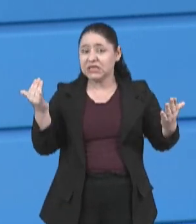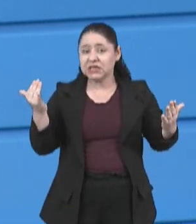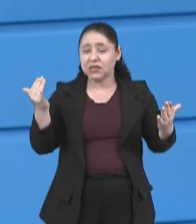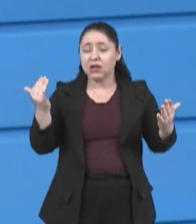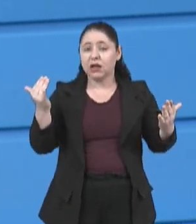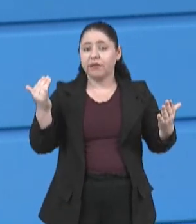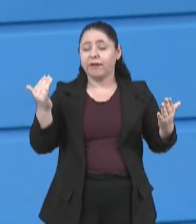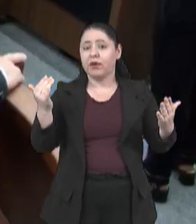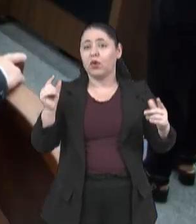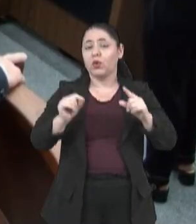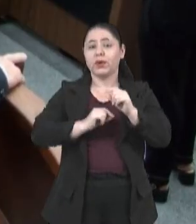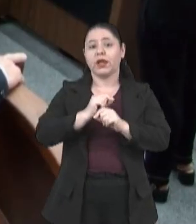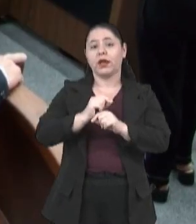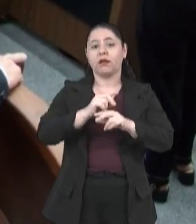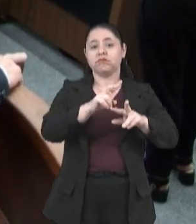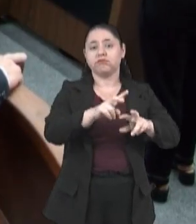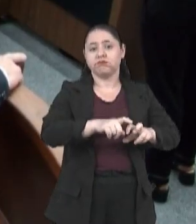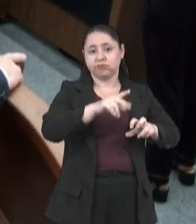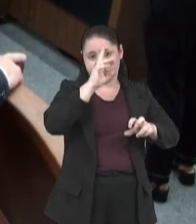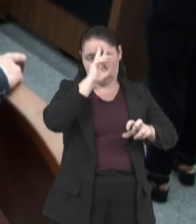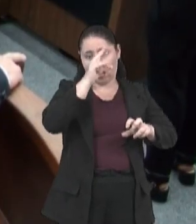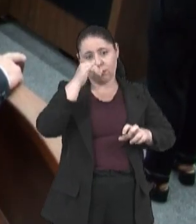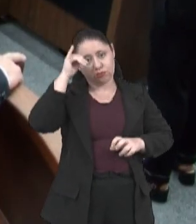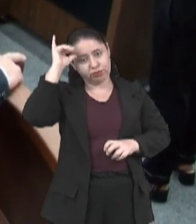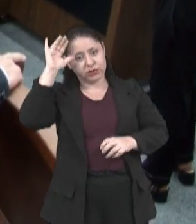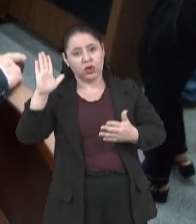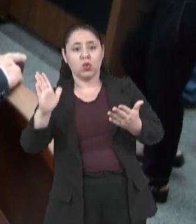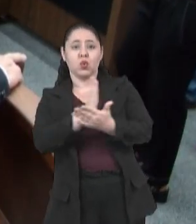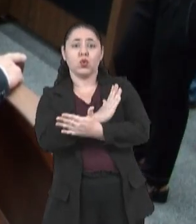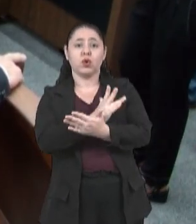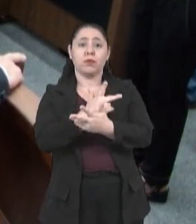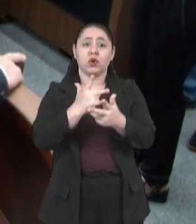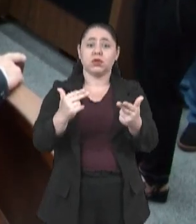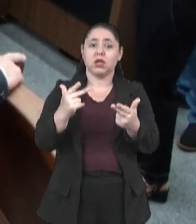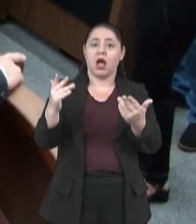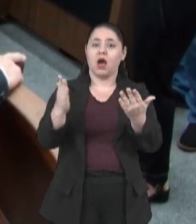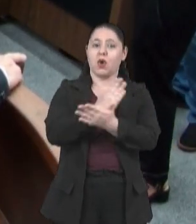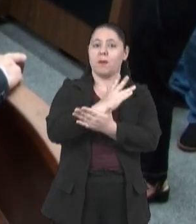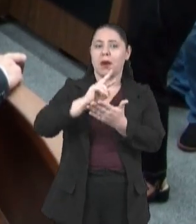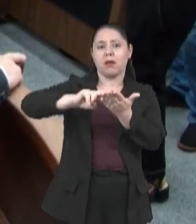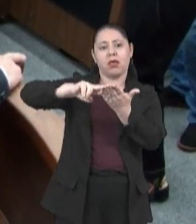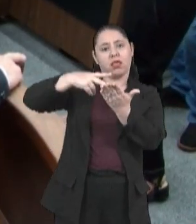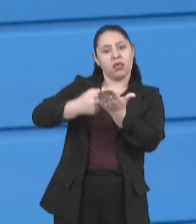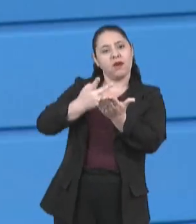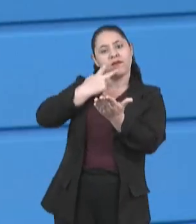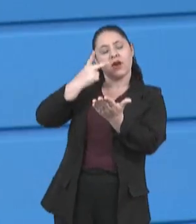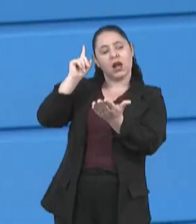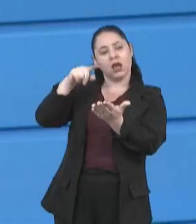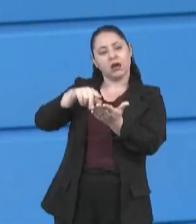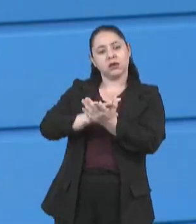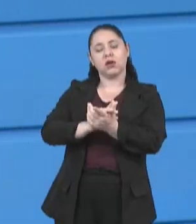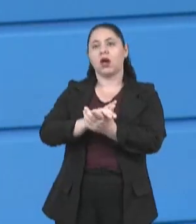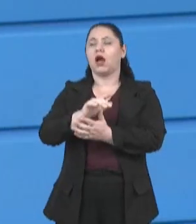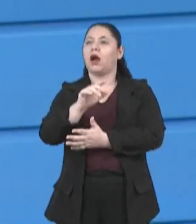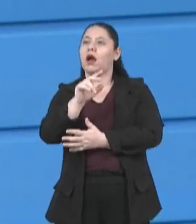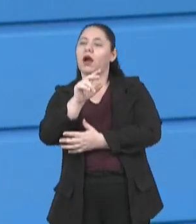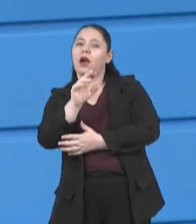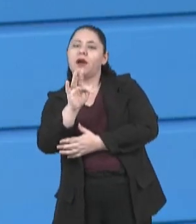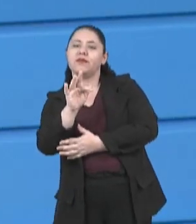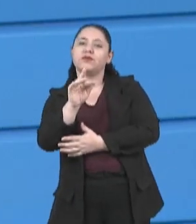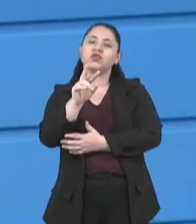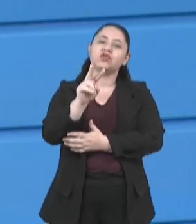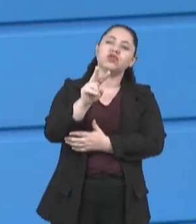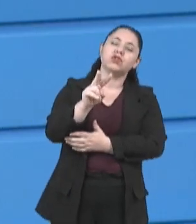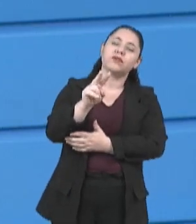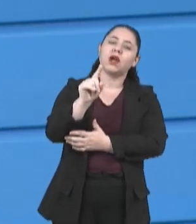dizendo, a maior parte é para o agro. Isso é com base em alguma coisa que alguém interpretou, ou Vossa Excelência, ou a FGV, ou